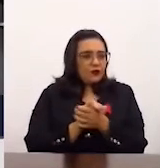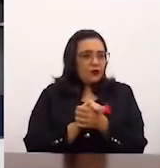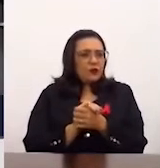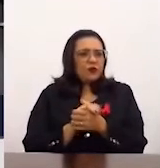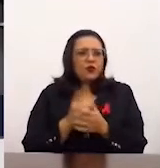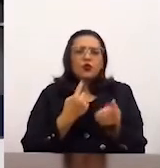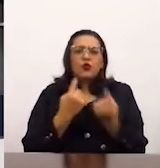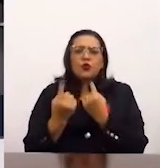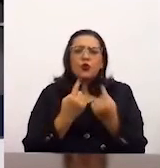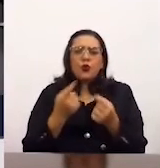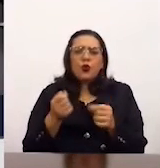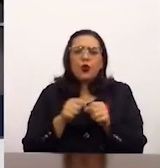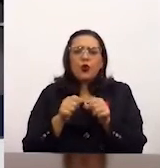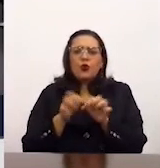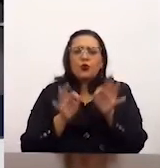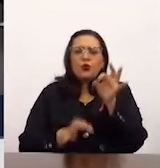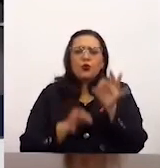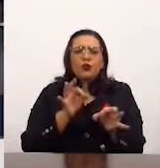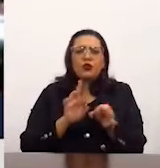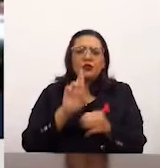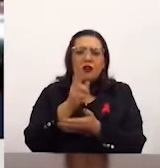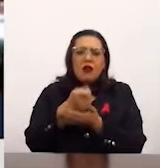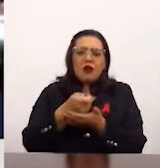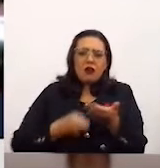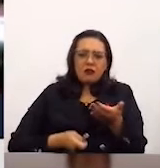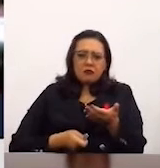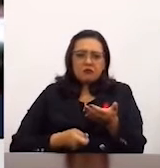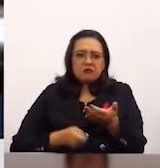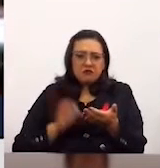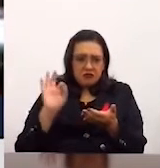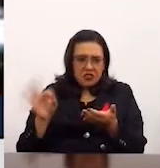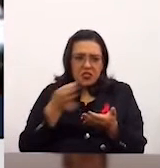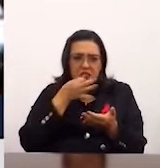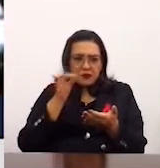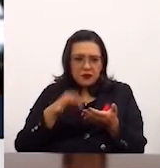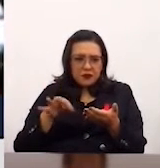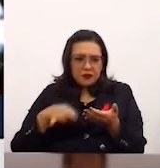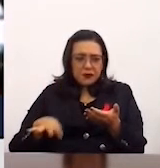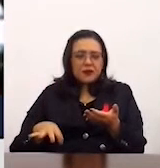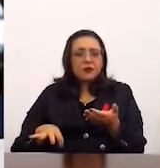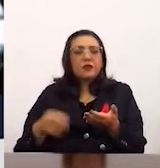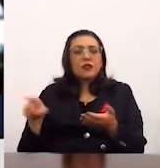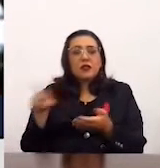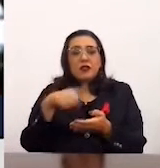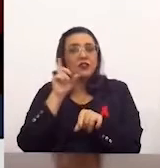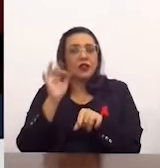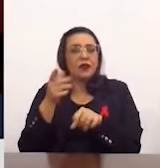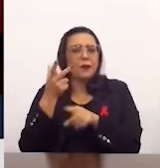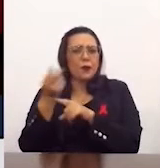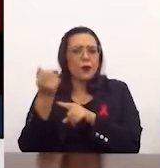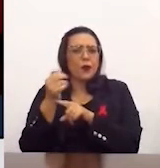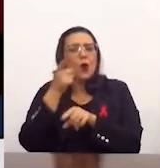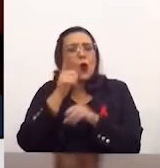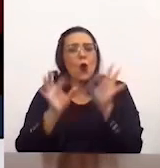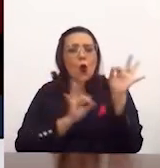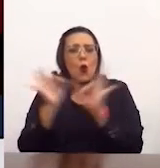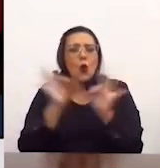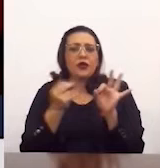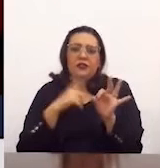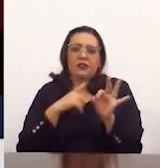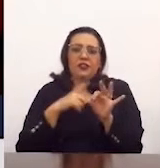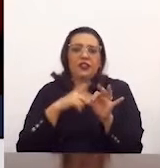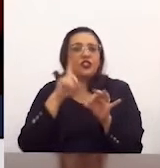Câmara foi marcada pelos pronunciamentos na tribuna. Utilizando 15 minutos de palavra livre, a presidente da